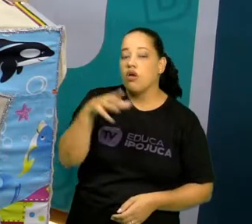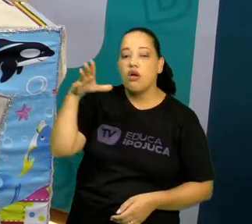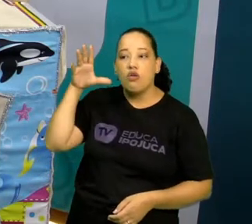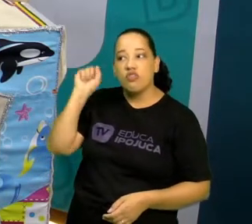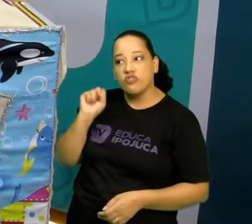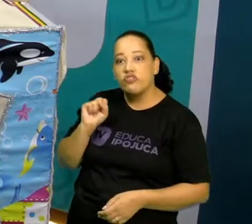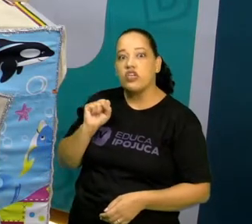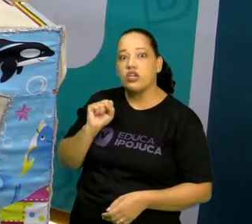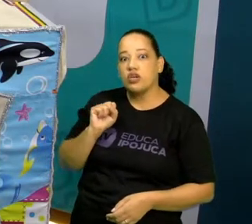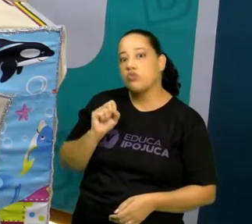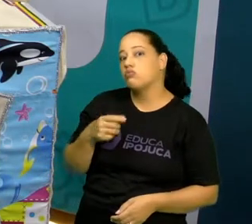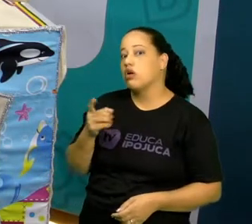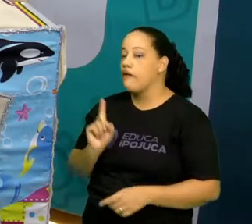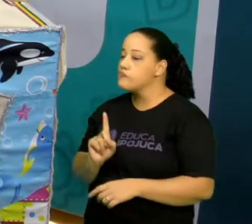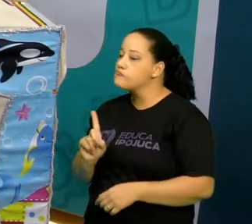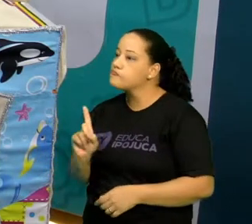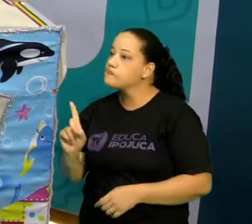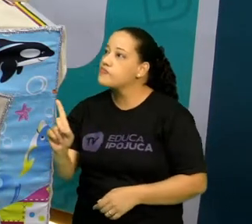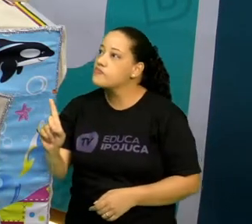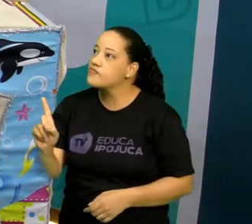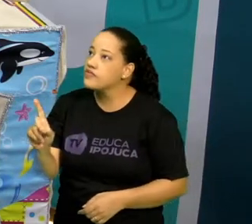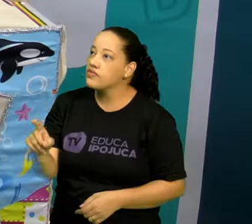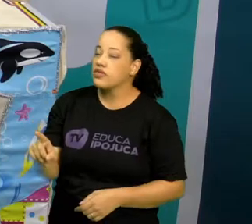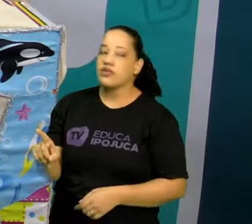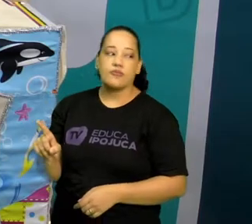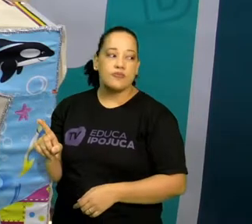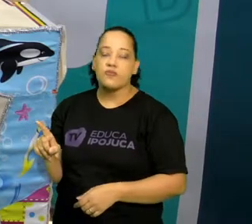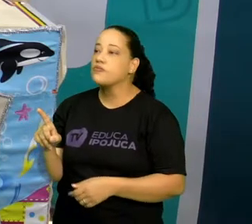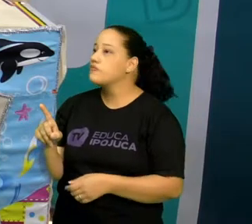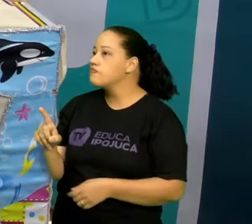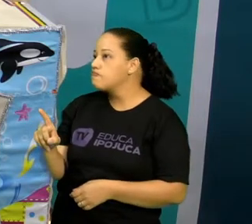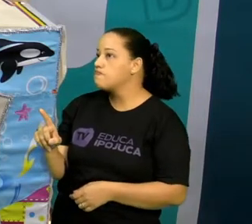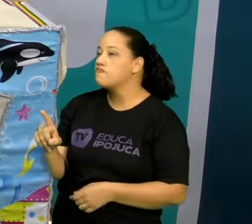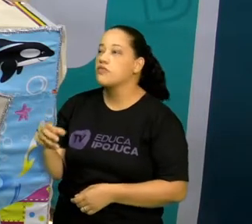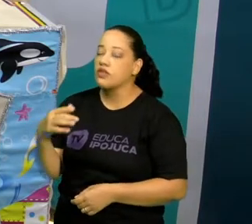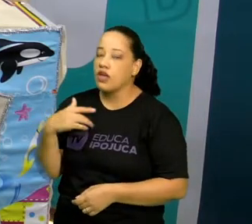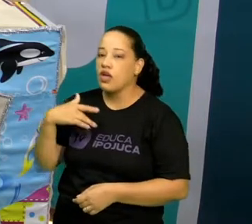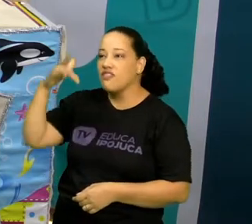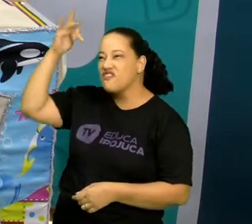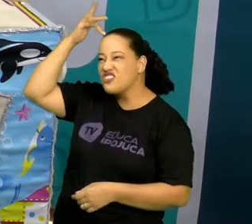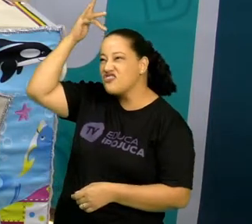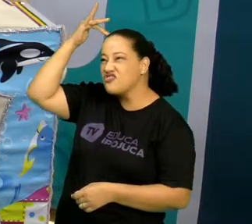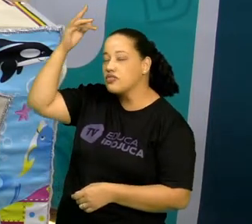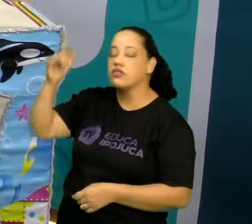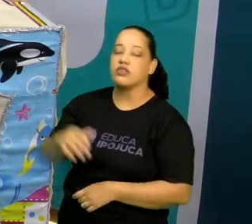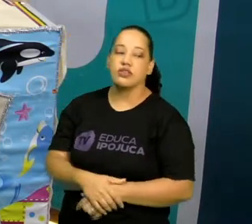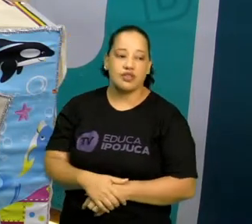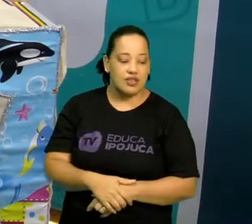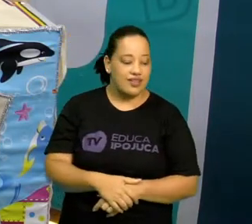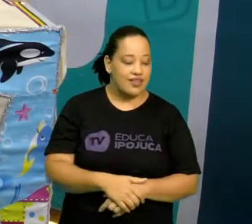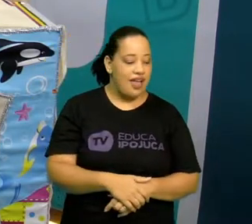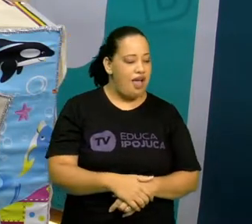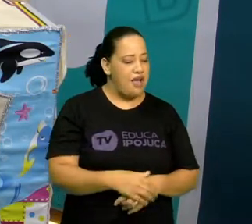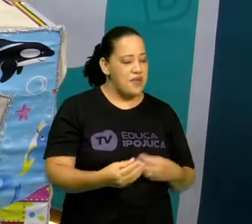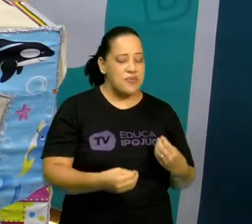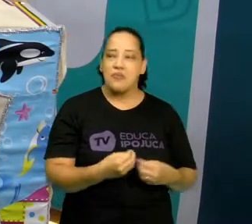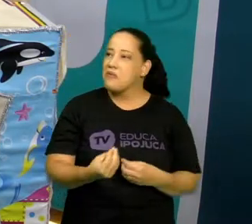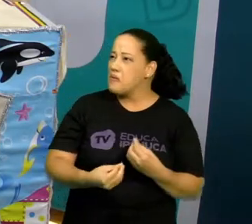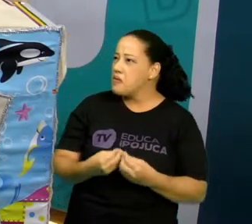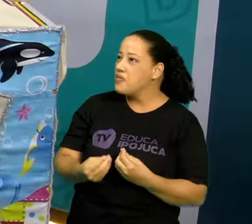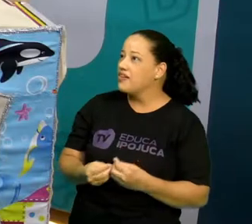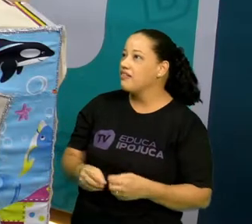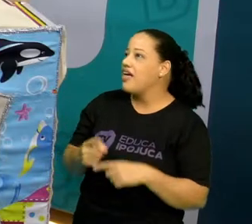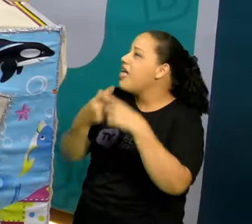imitou a voz da senhora. E foi. E falou assim: Rapunzel, ô Rapunzel.